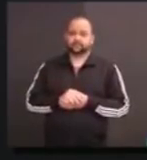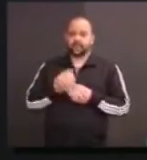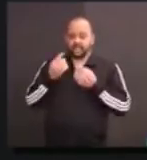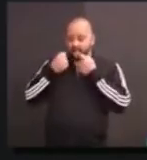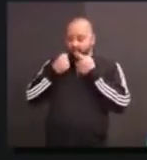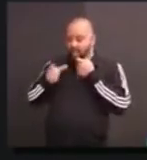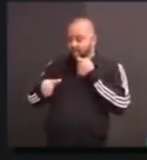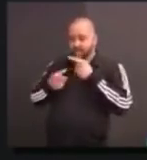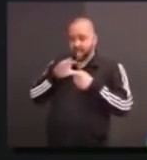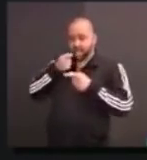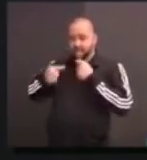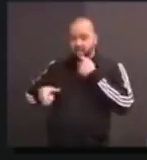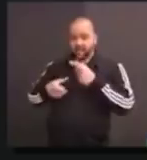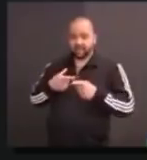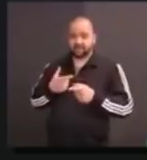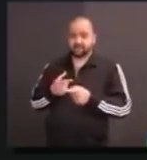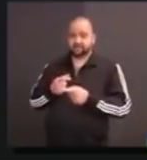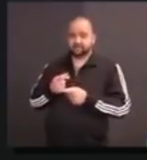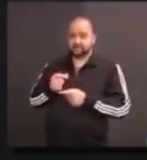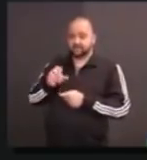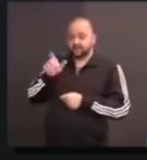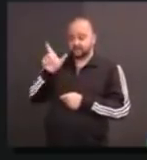críticas a Emmanuel,